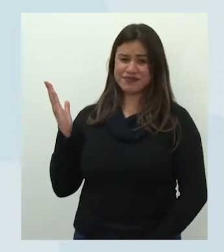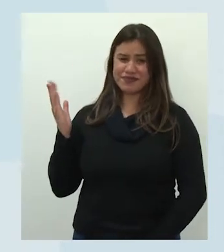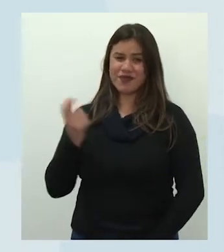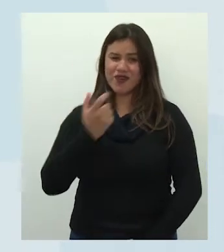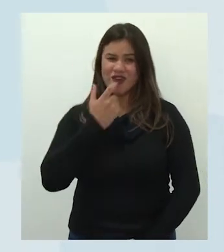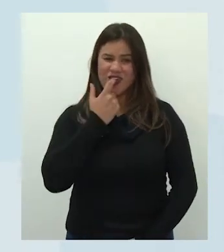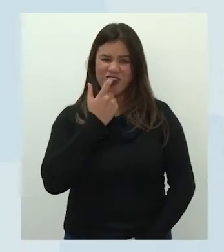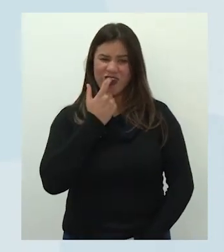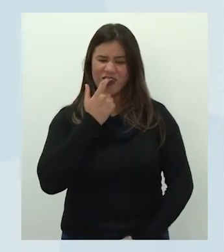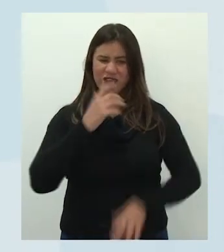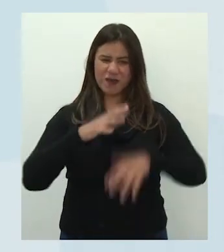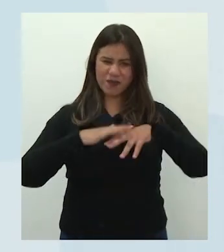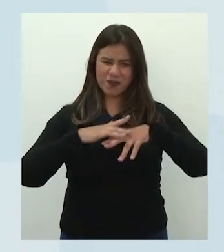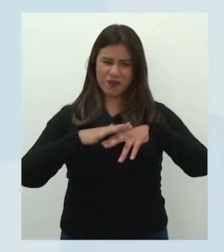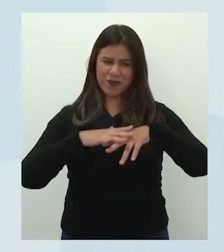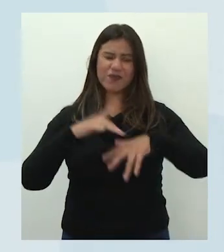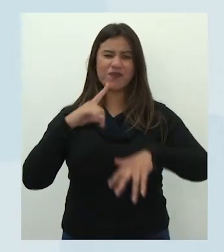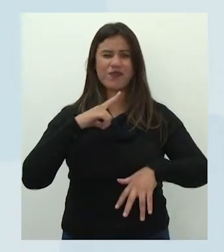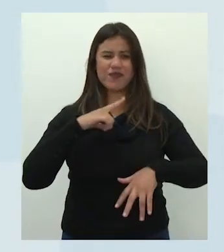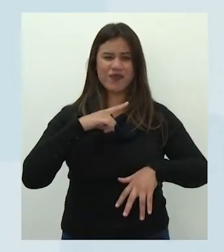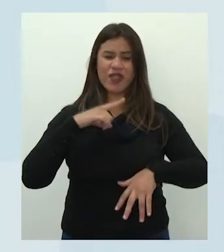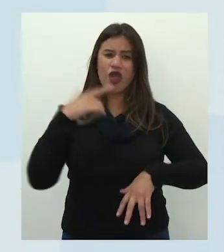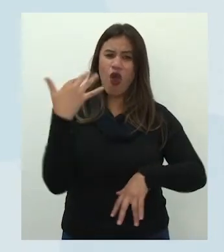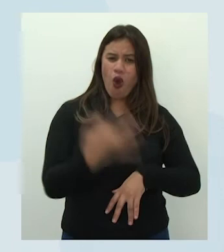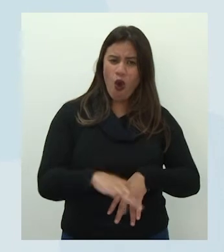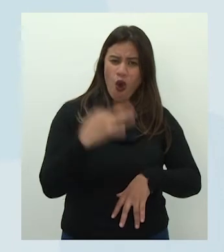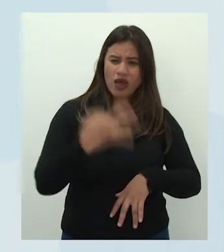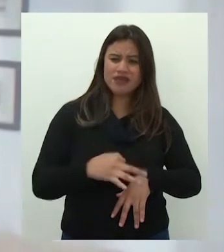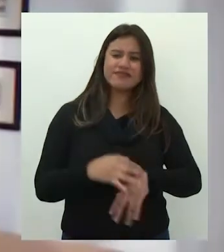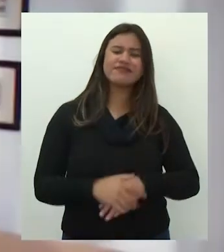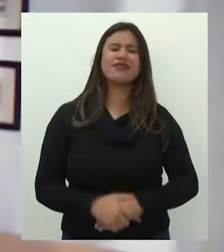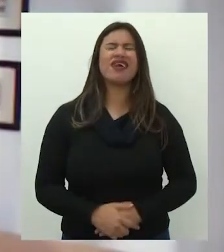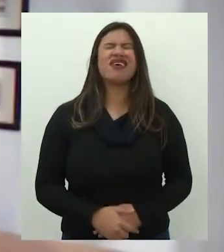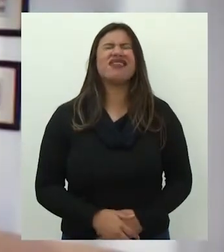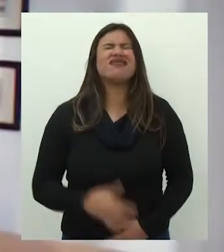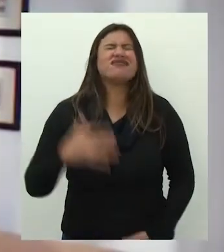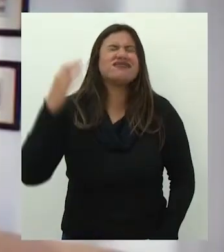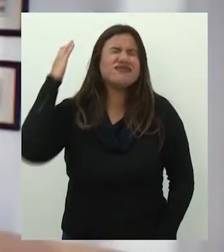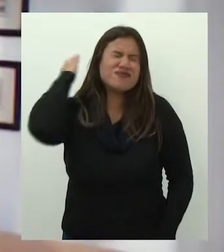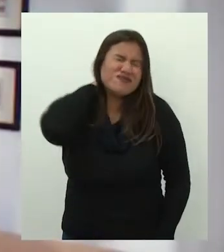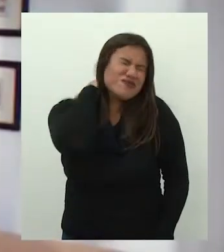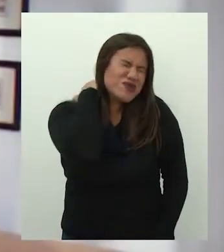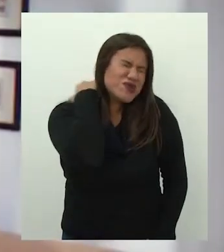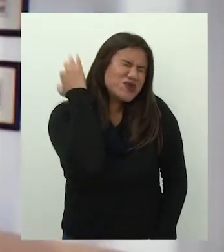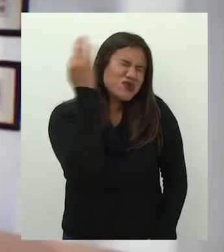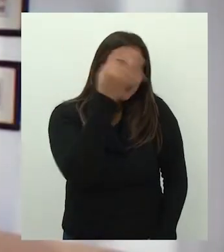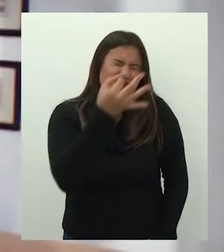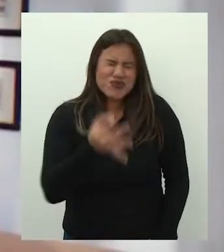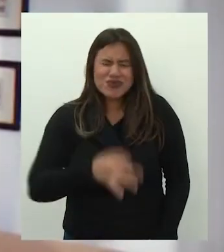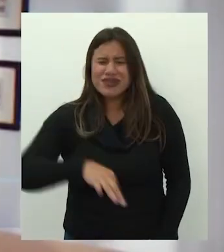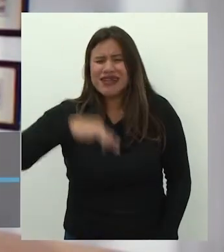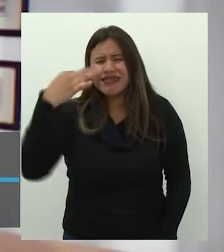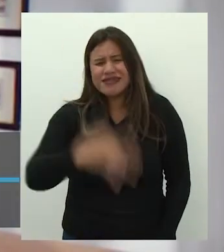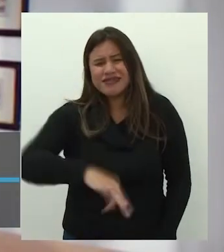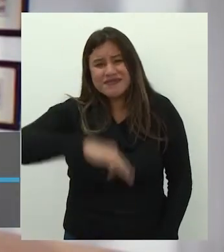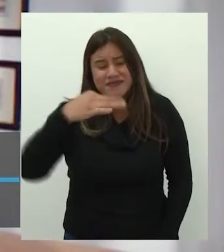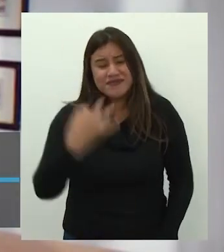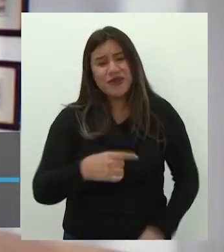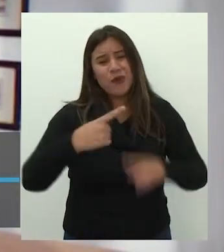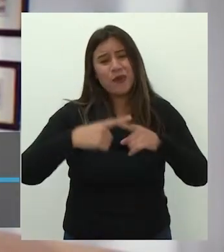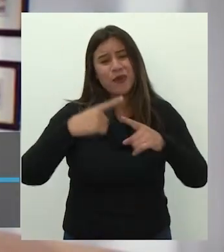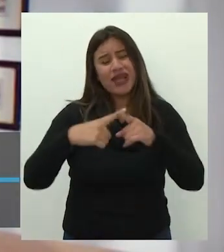isso é uma coisa que todo mundo fala. Nossa, eu tô com muita dor na coluna porque eu